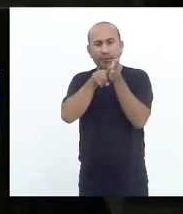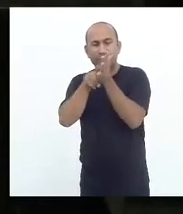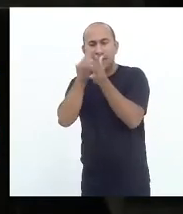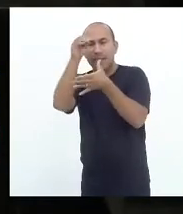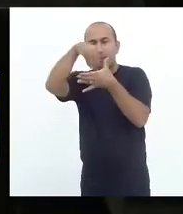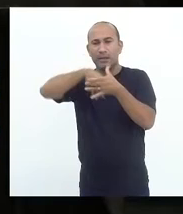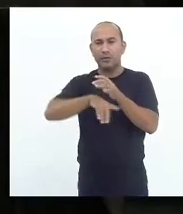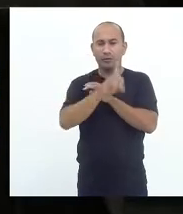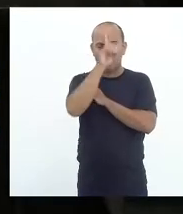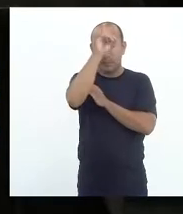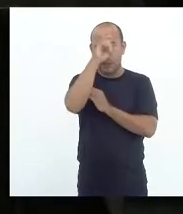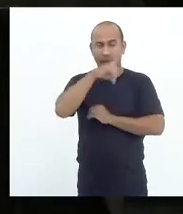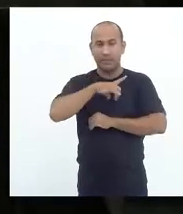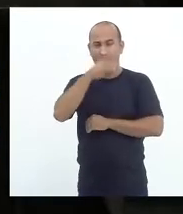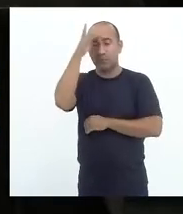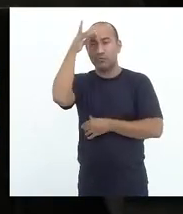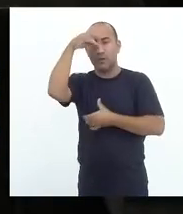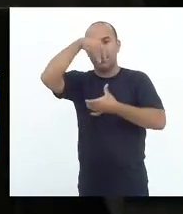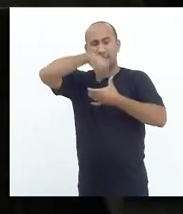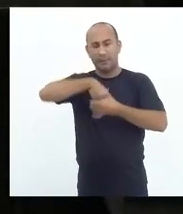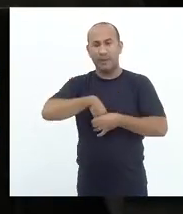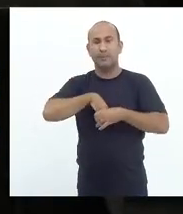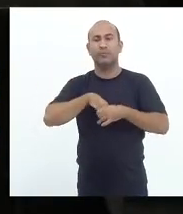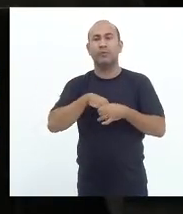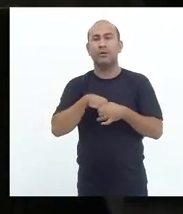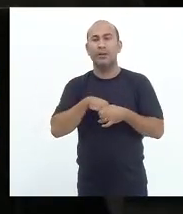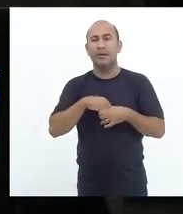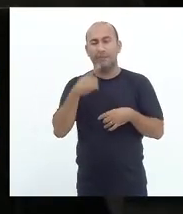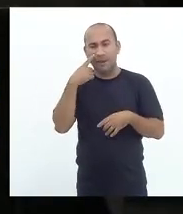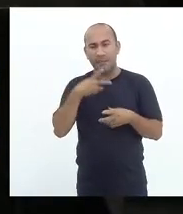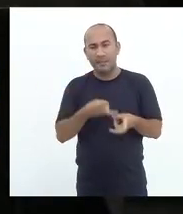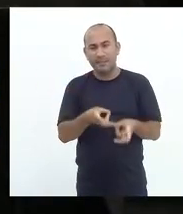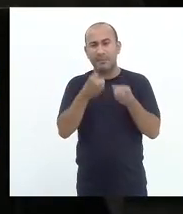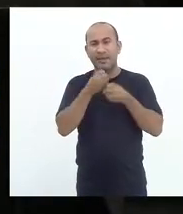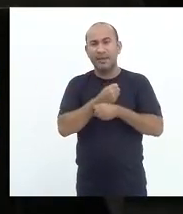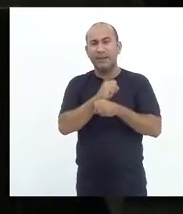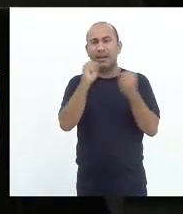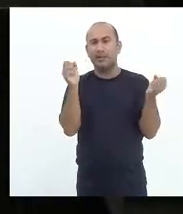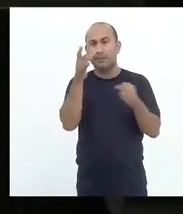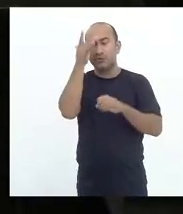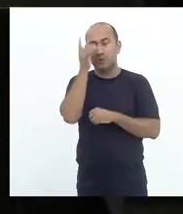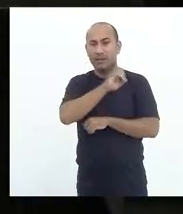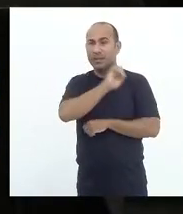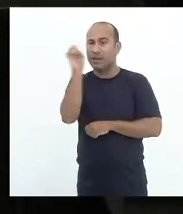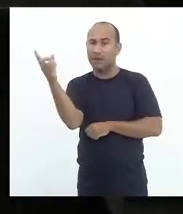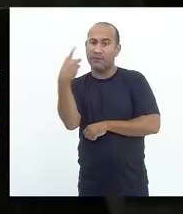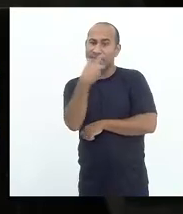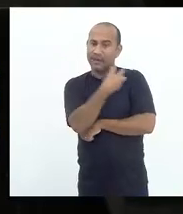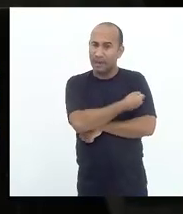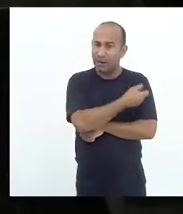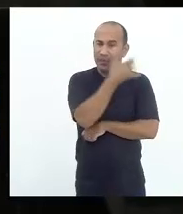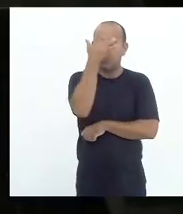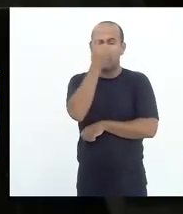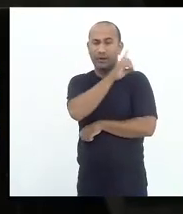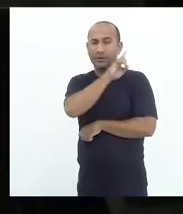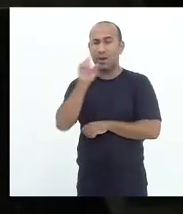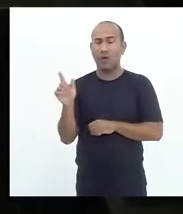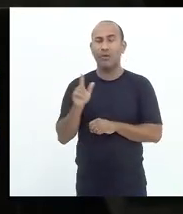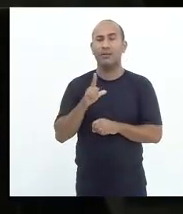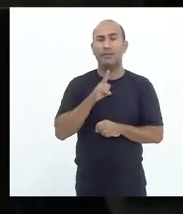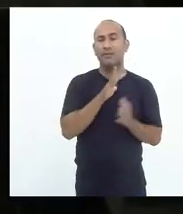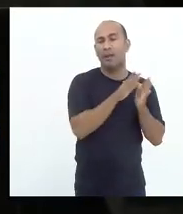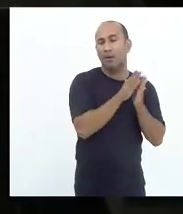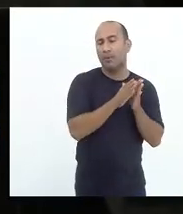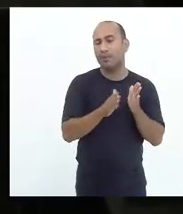hospitais que têm pacientes internados por Covid, grande maioria desses pacientes são pacientes que não foram vacinados, que não passaram pelo processo